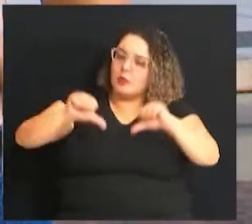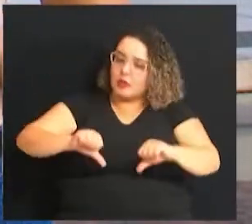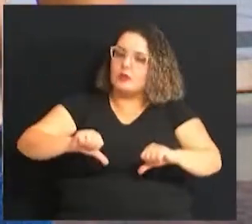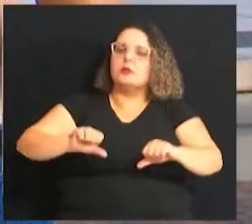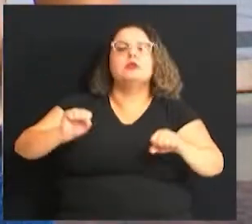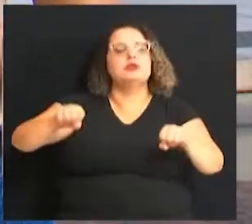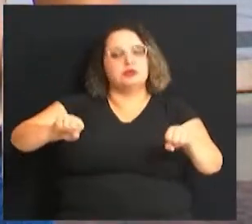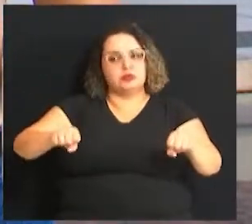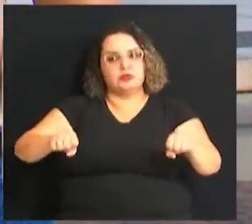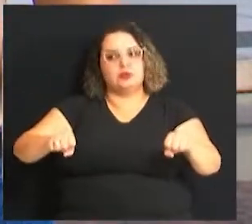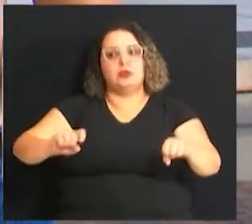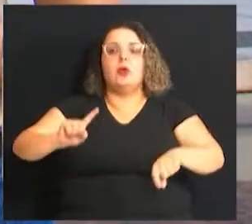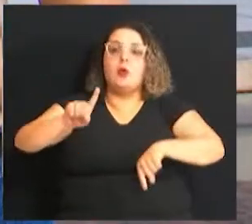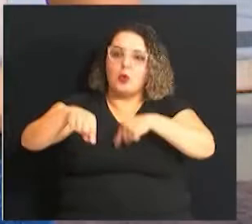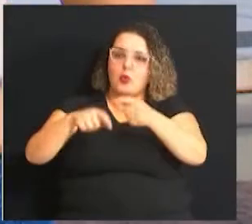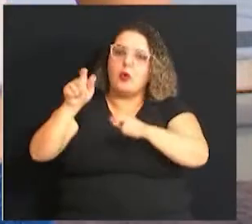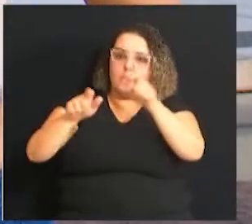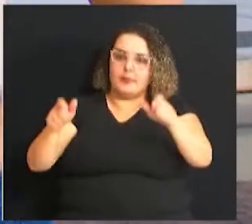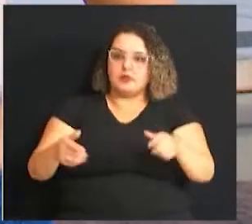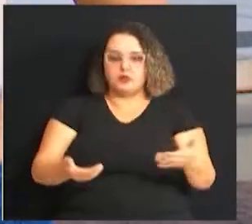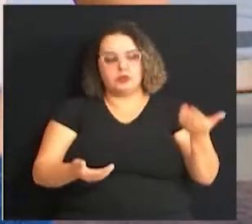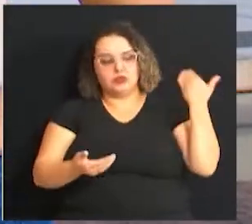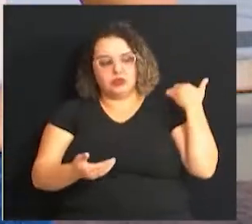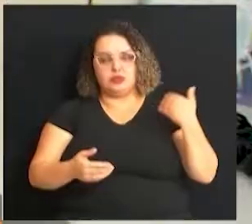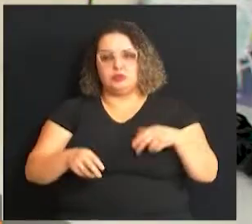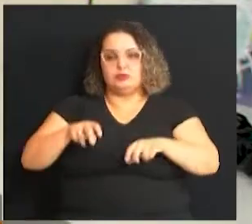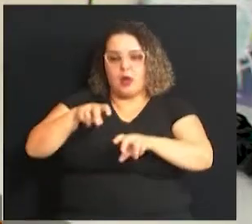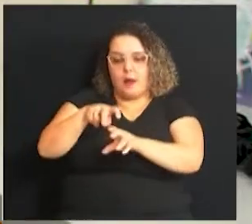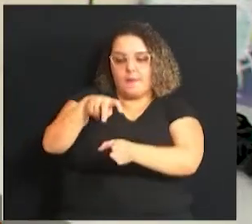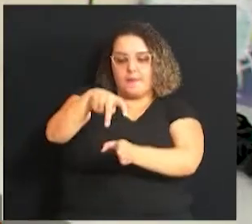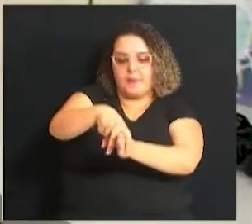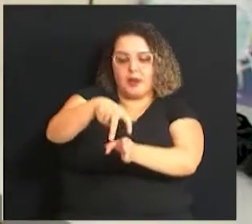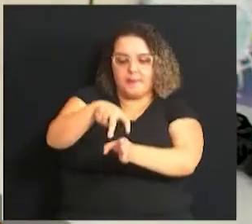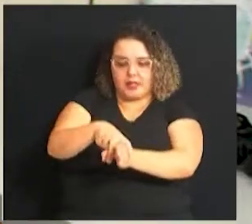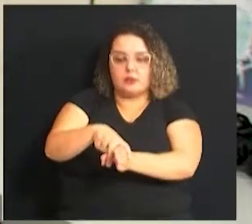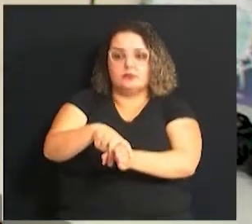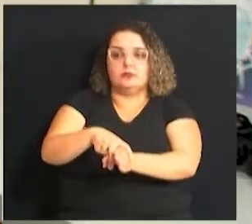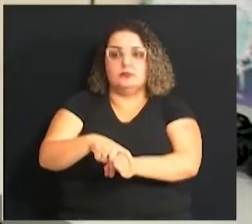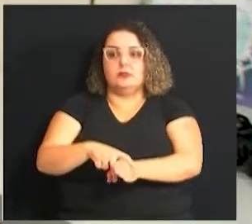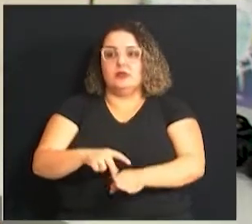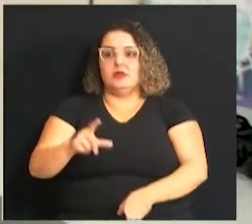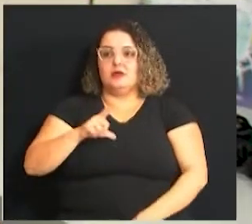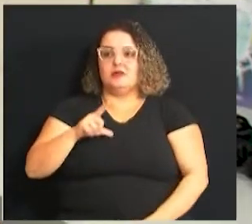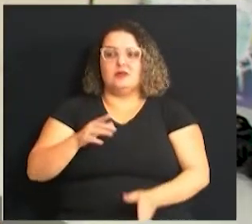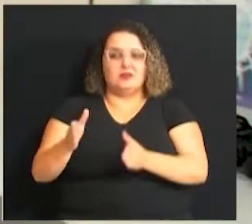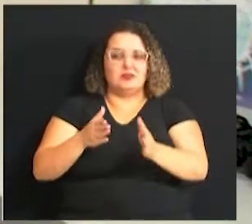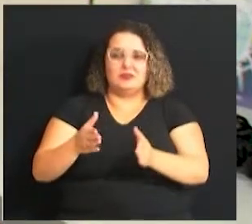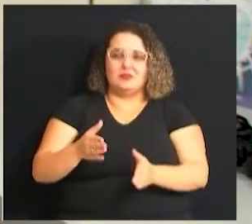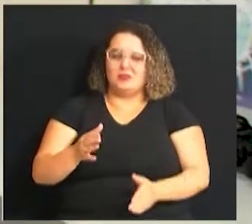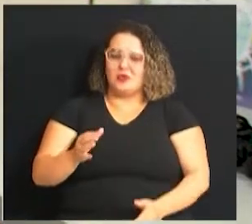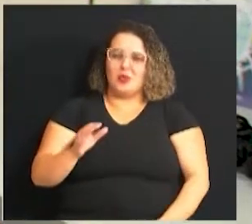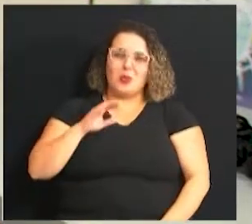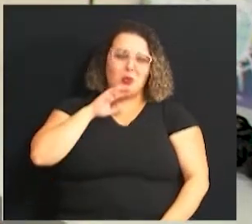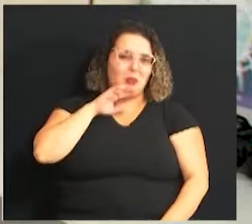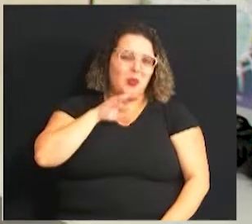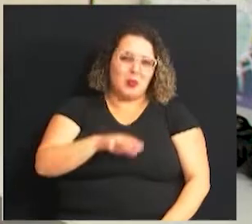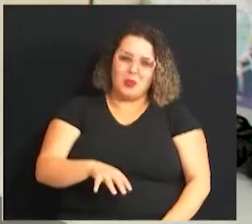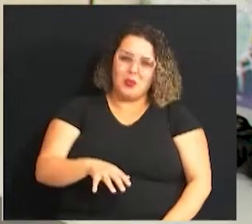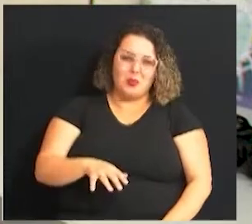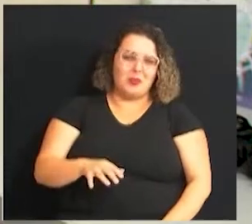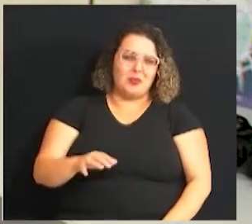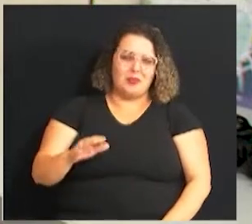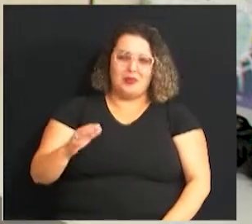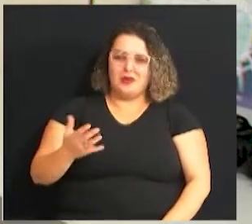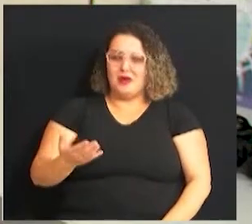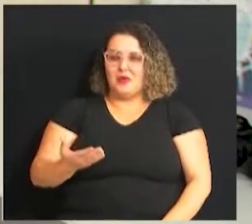algum dano ao motociclista ou à pessoa na garupa. Esse requerimento, eu tive um acontecimento muito trágico, um amigo perdeu a